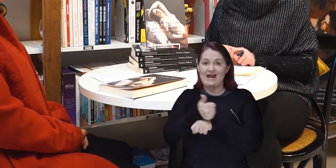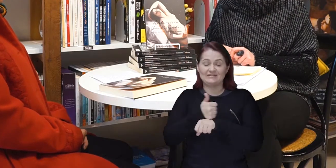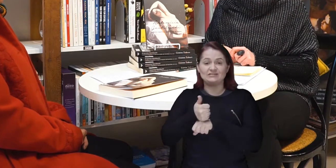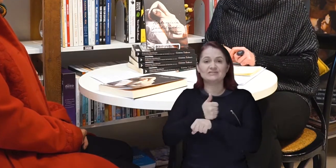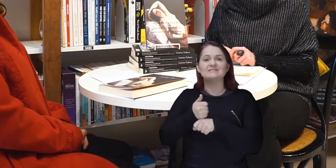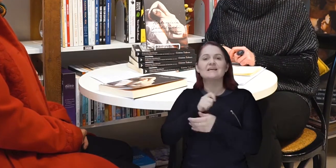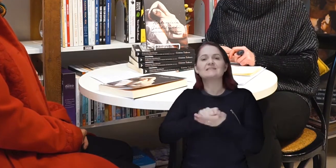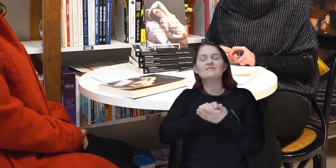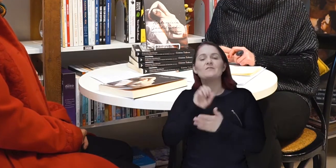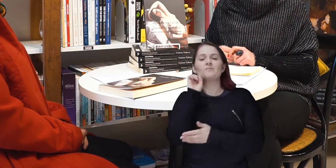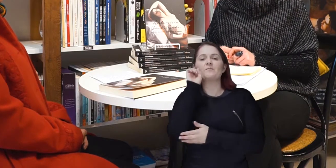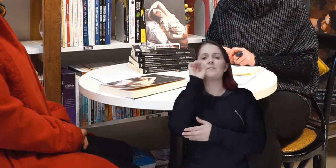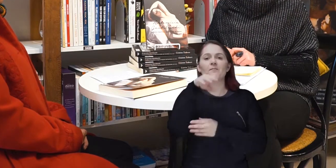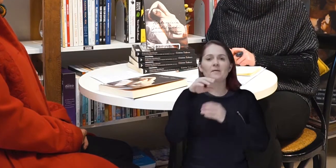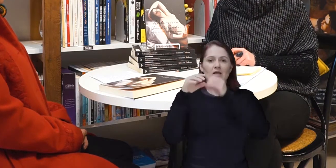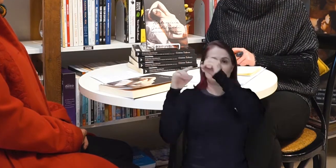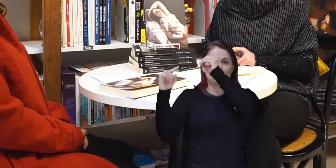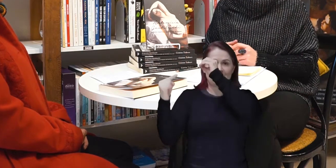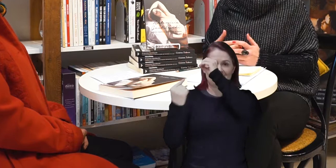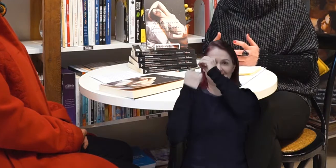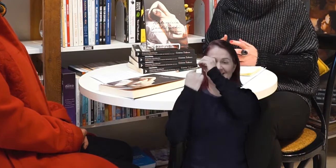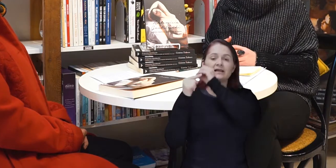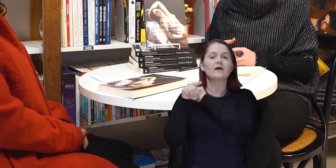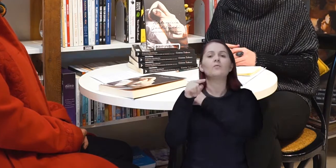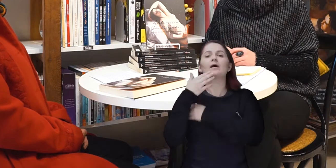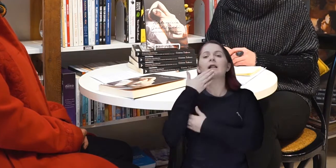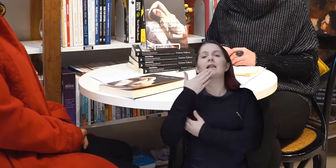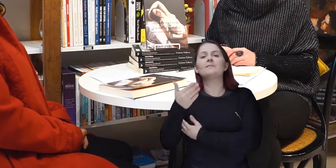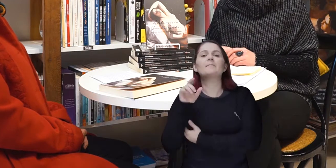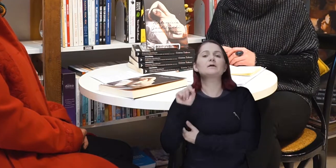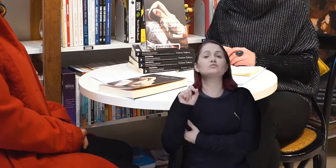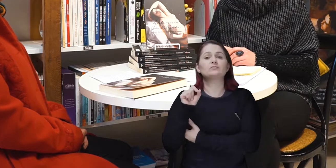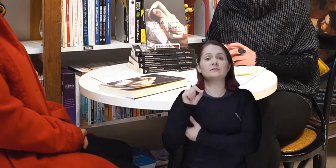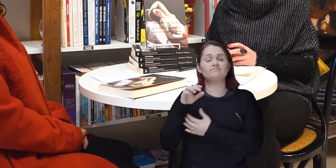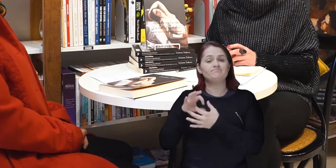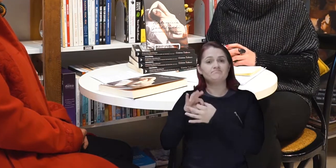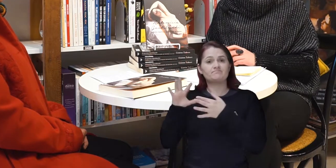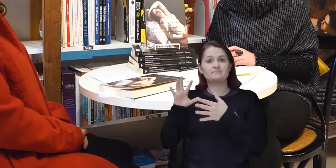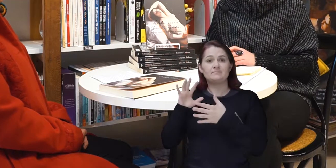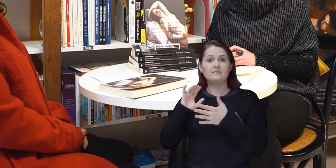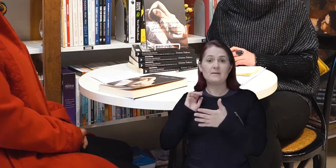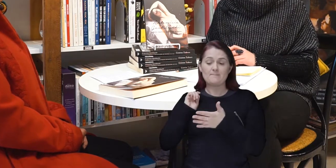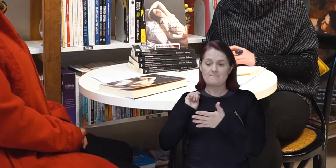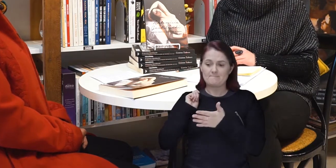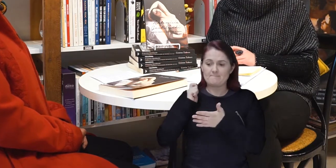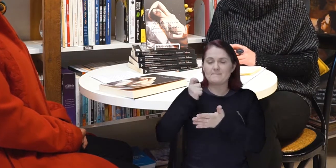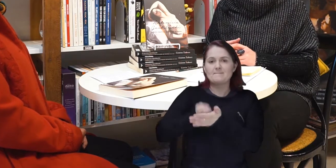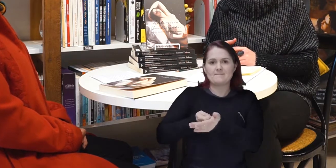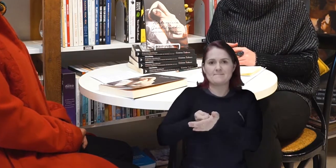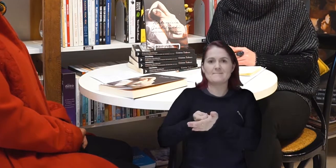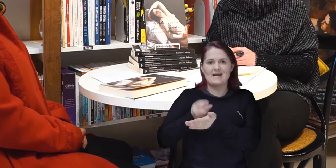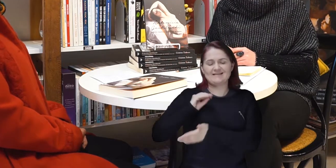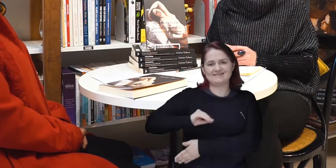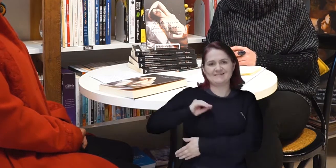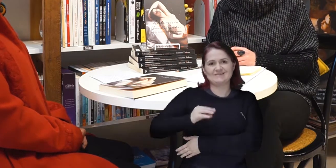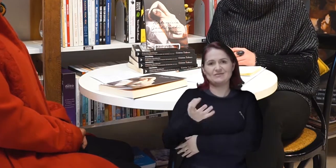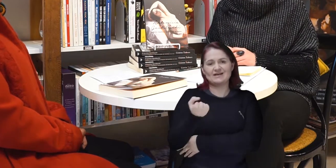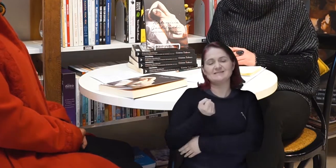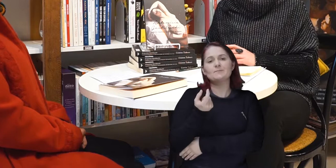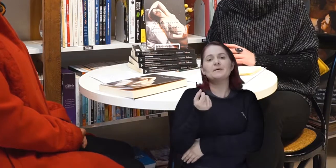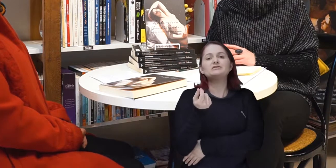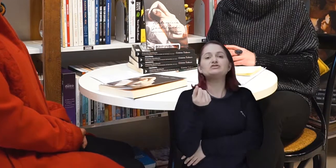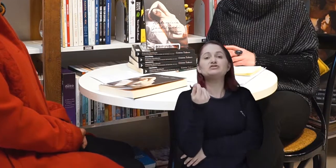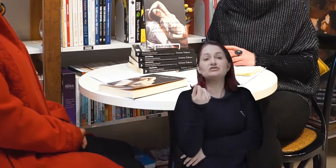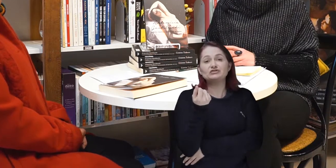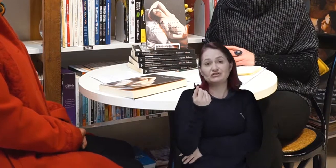Galileu Galilei, lá em 1635, ela pede intervenção do cientista para receber um pagamento de uma obra que tinha sido produzida para a corte da